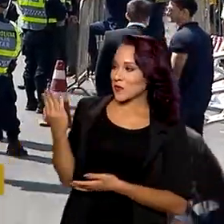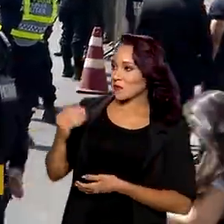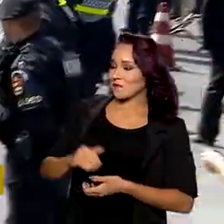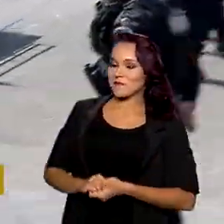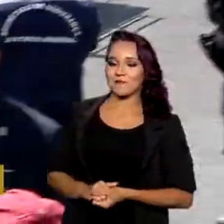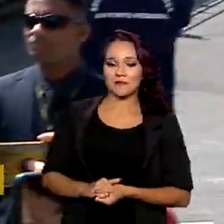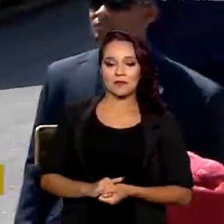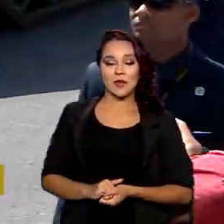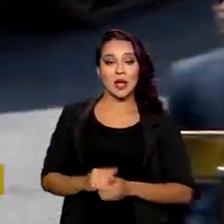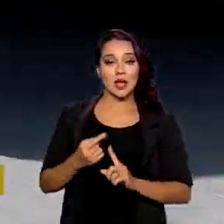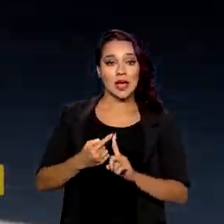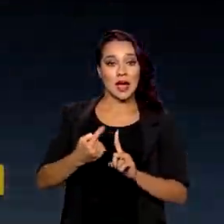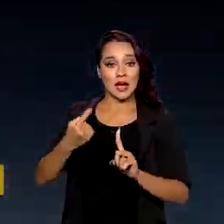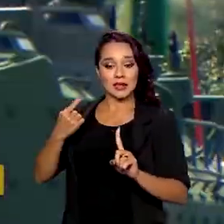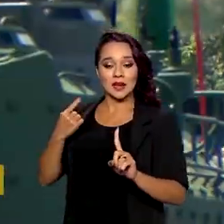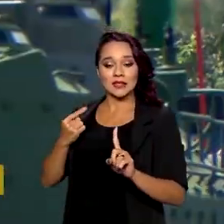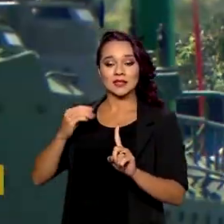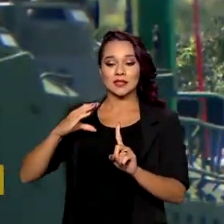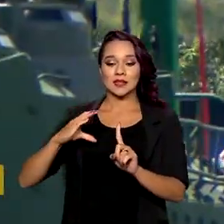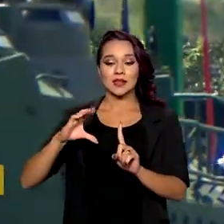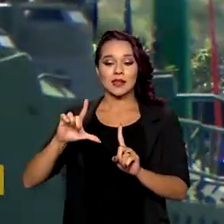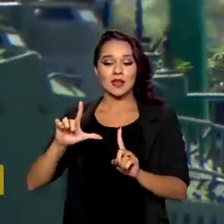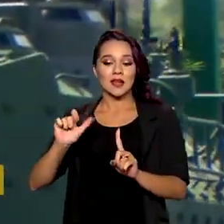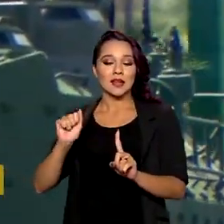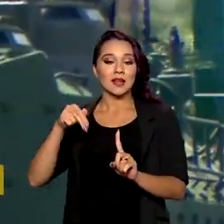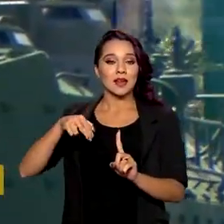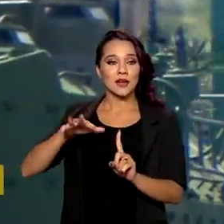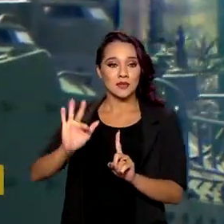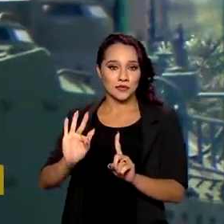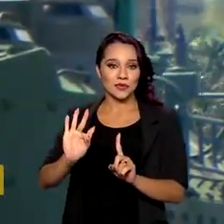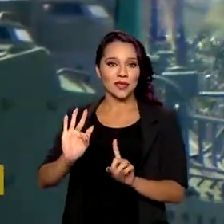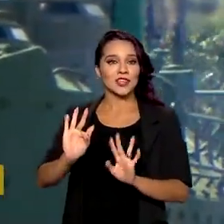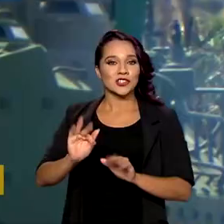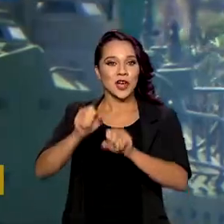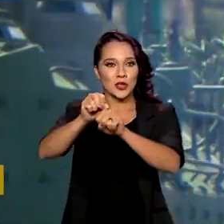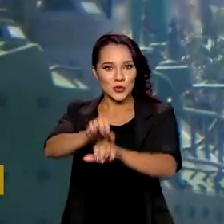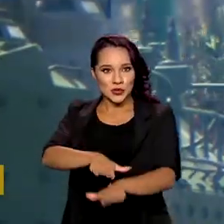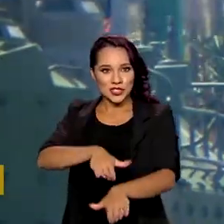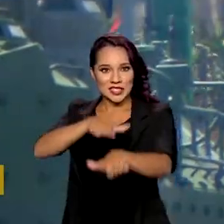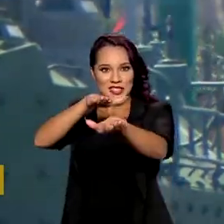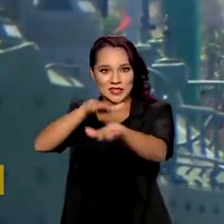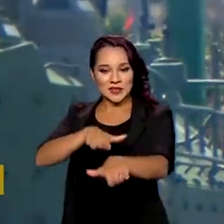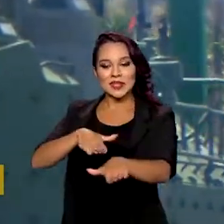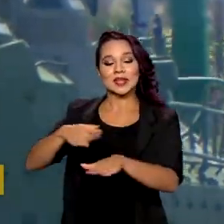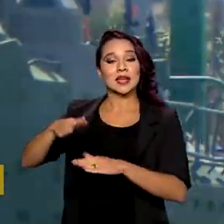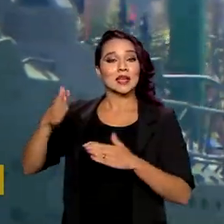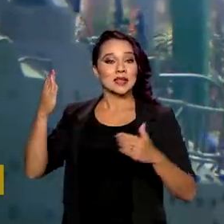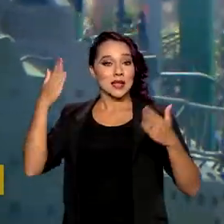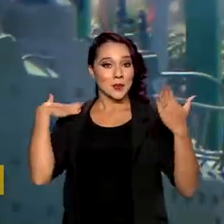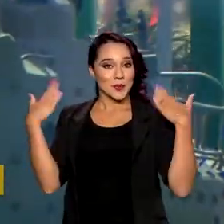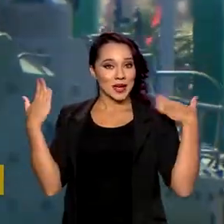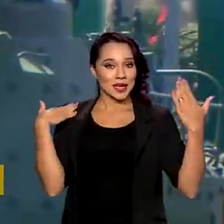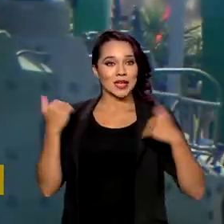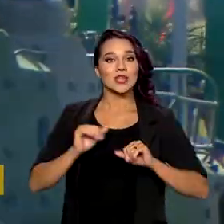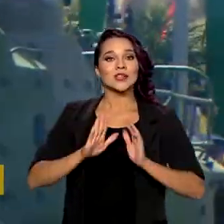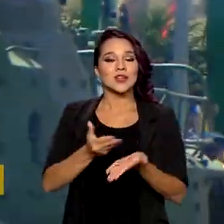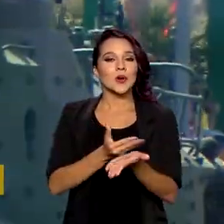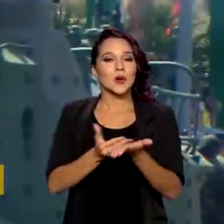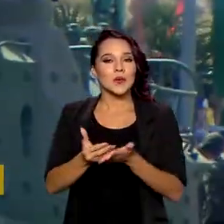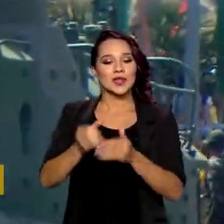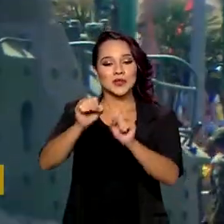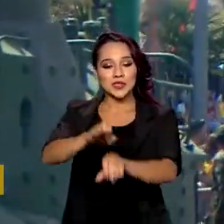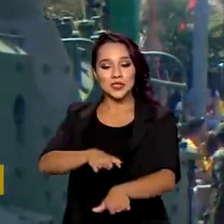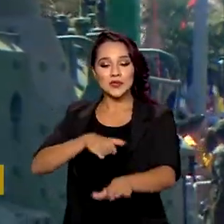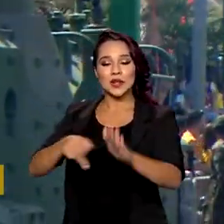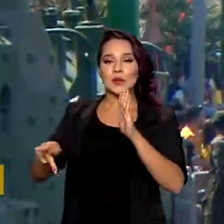viaturas do Exército estão atrás dos CLANFs. Já na sequência do desfile da Marinha, né? Já inicia ali o desfile